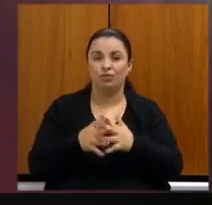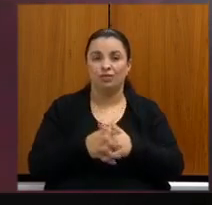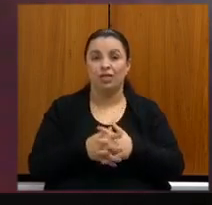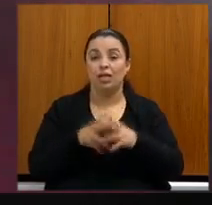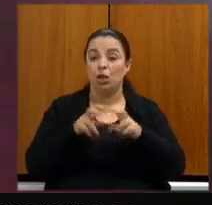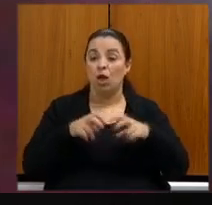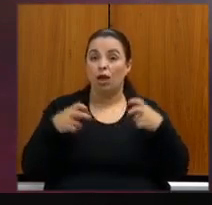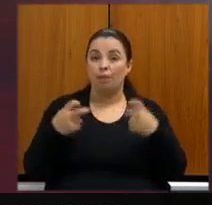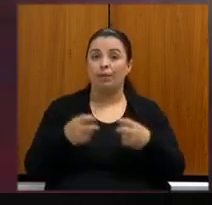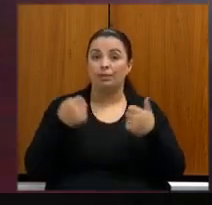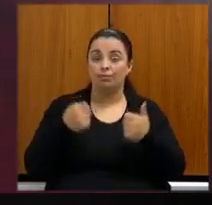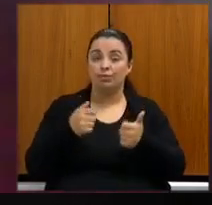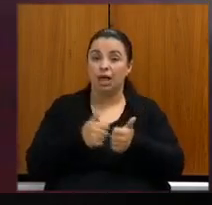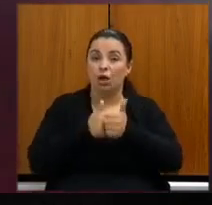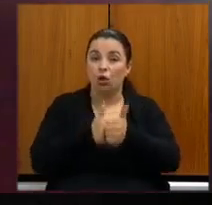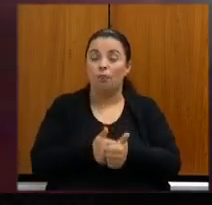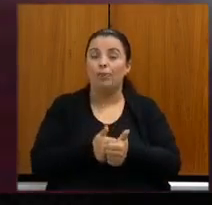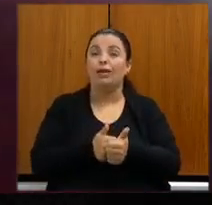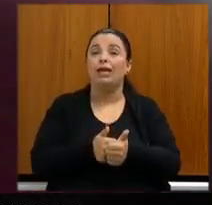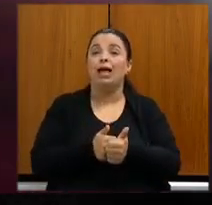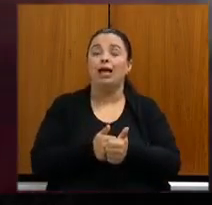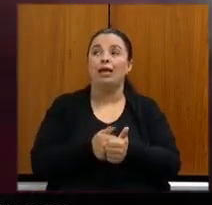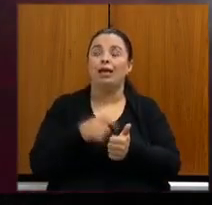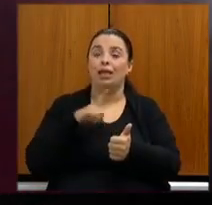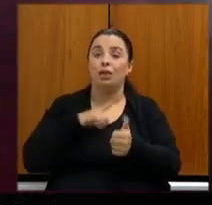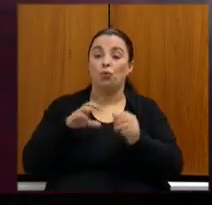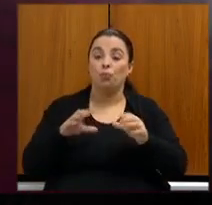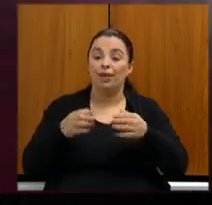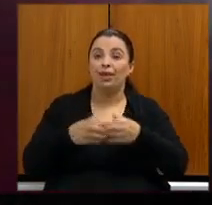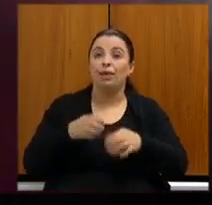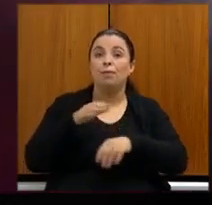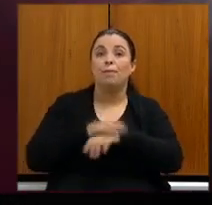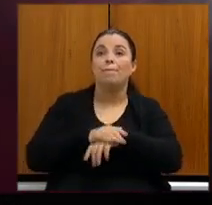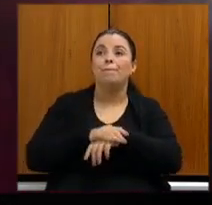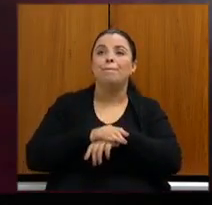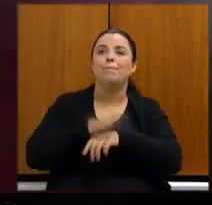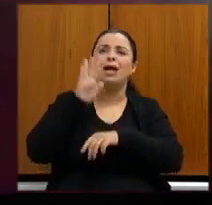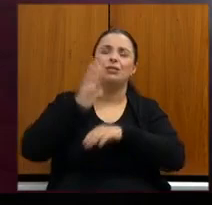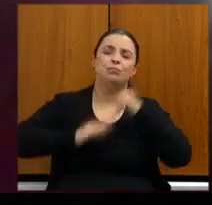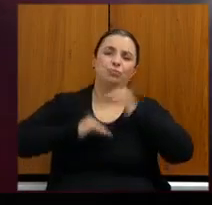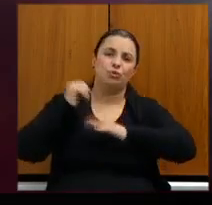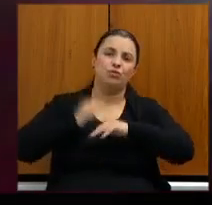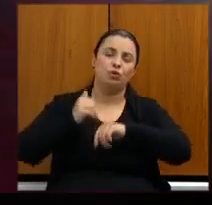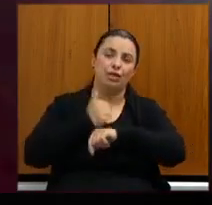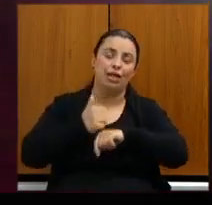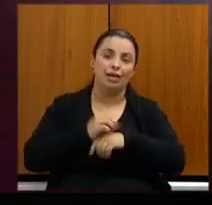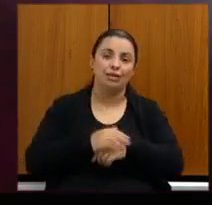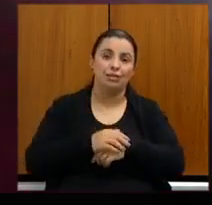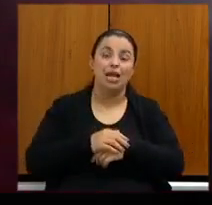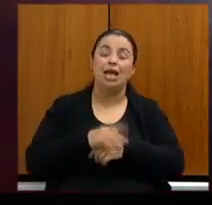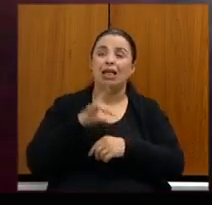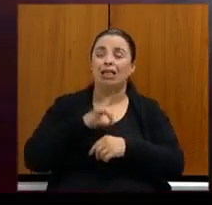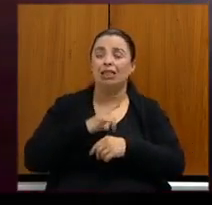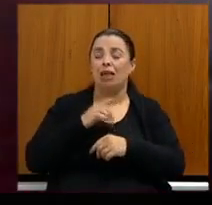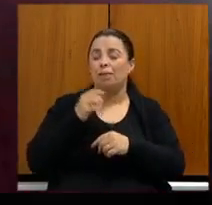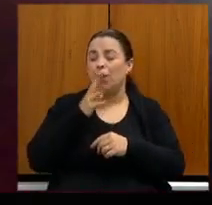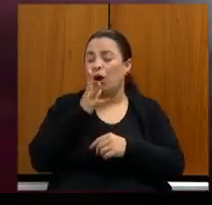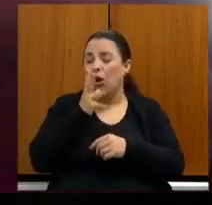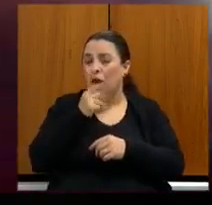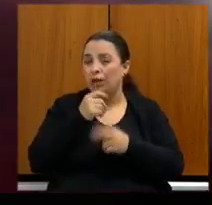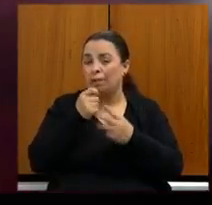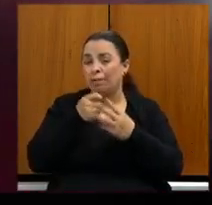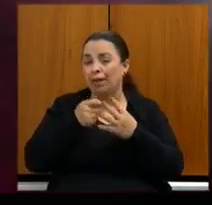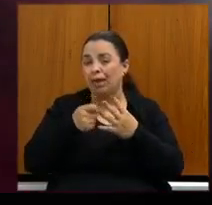sim de ampliar a equipe a gente vê que demora meses e meses para mesa conseguir ter uma